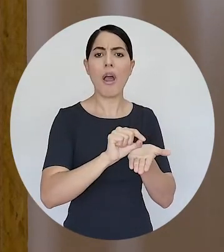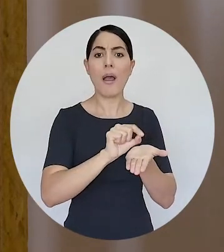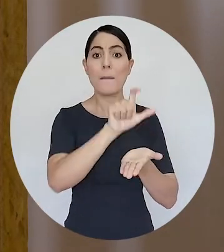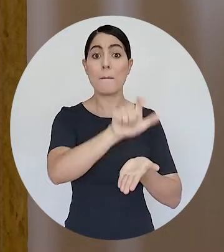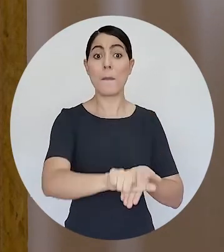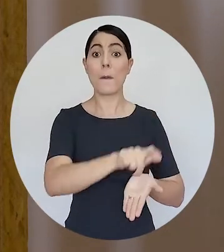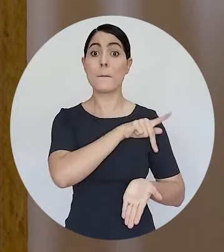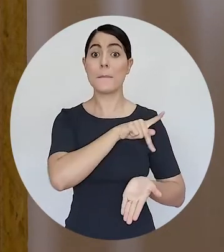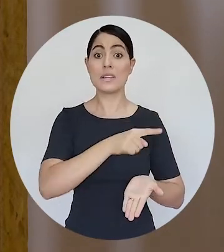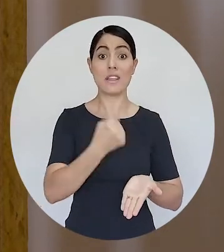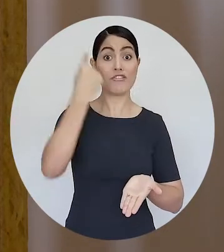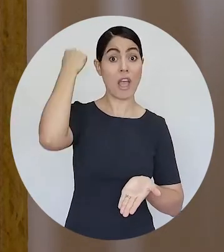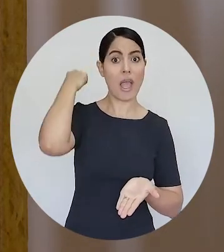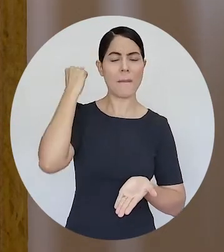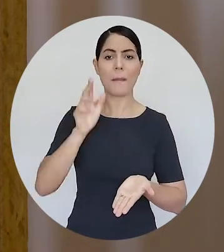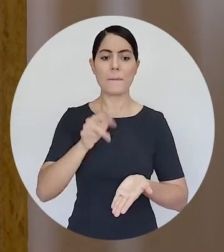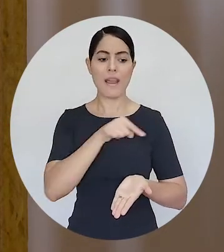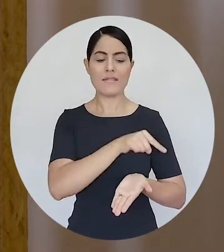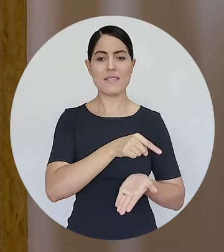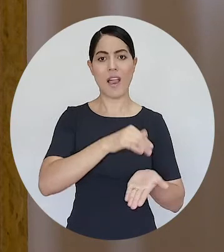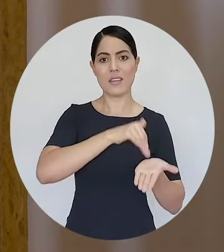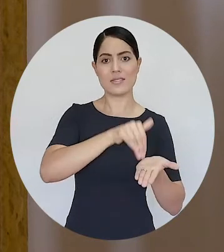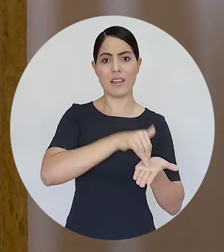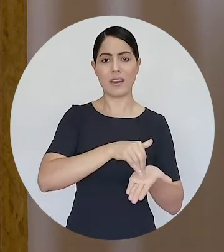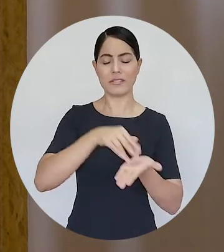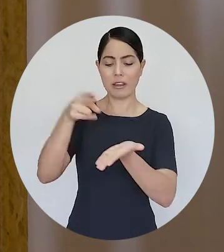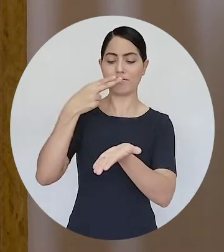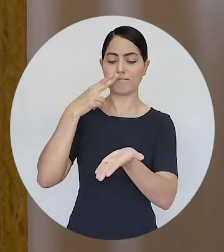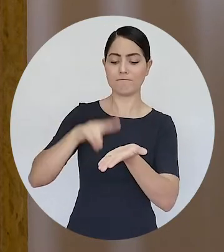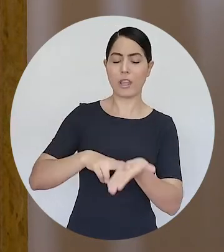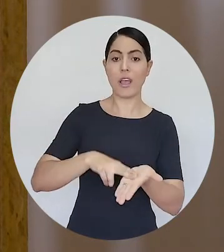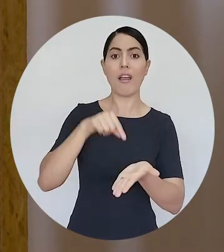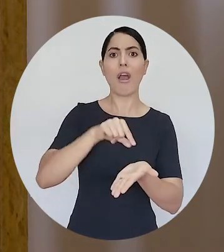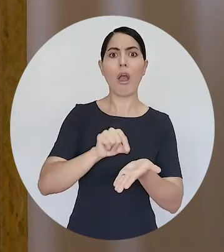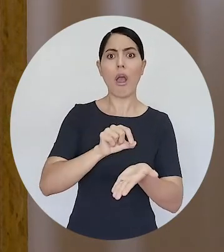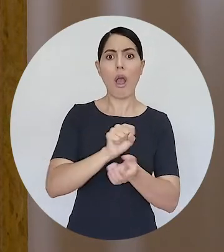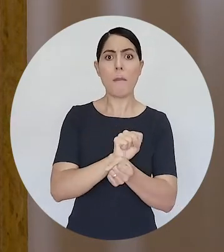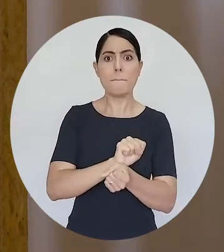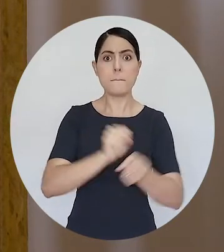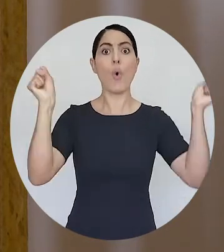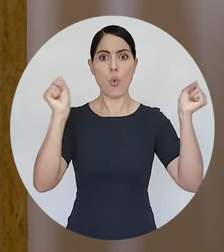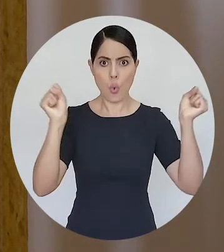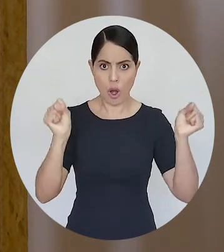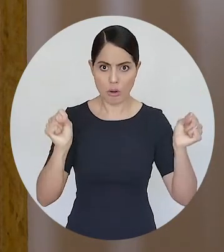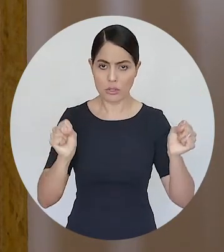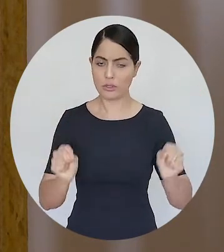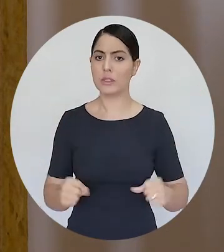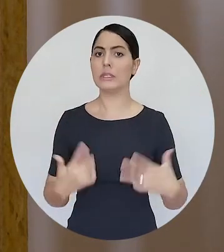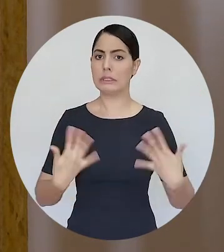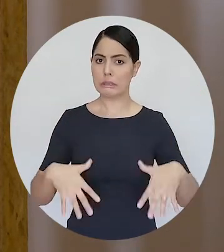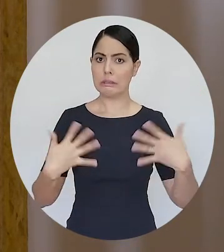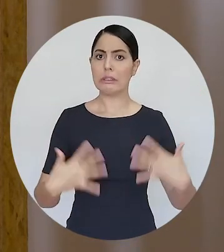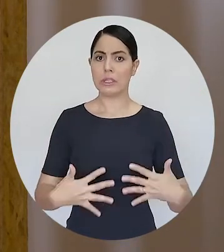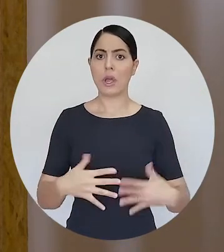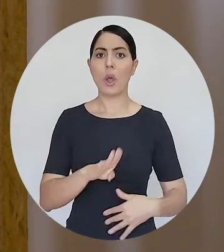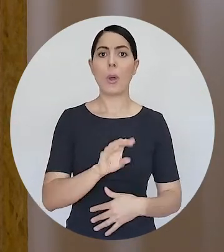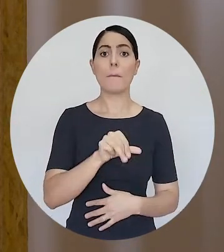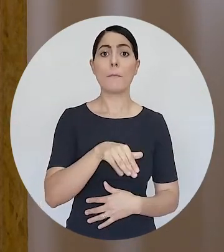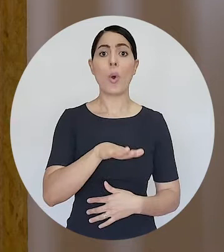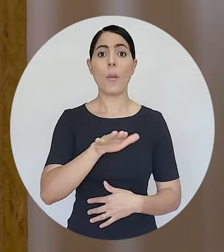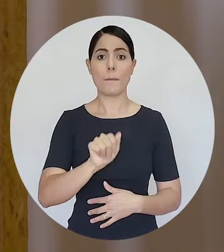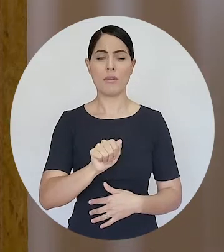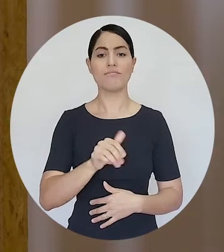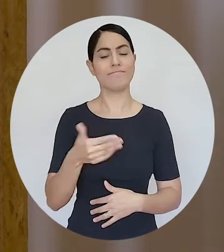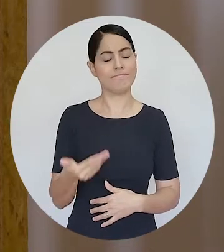ao então presidente da OAB Nacional, mas acabou vitimando fatalmente a secretária. Para a OAB,